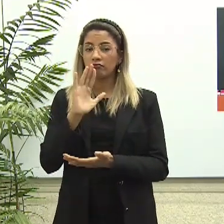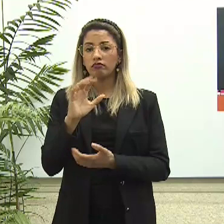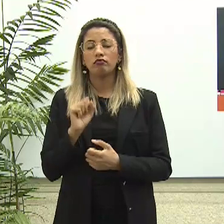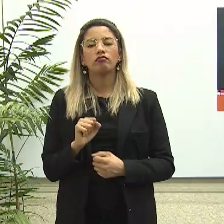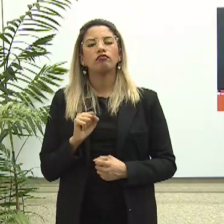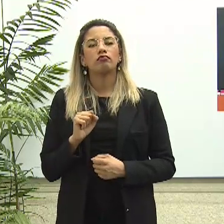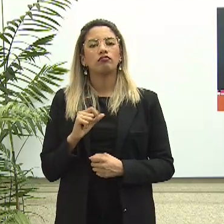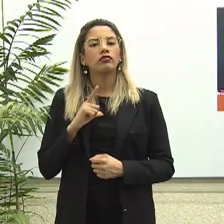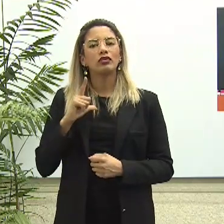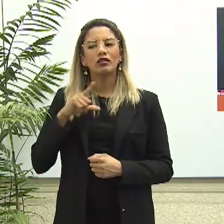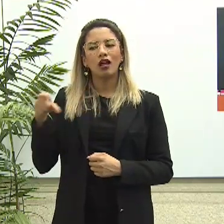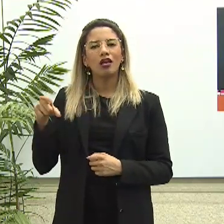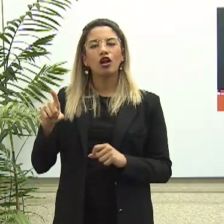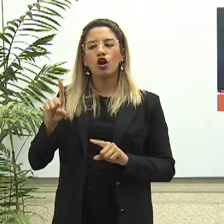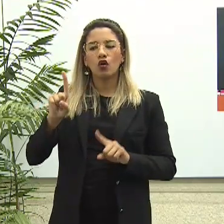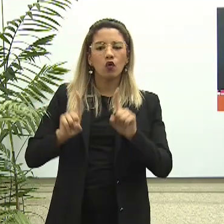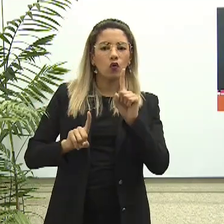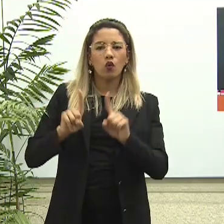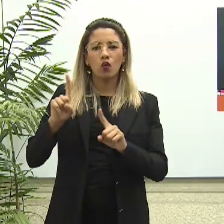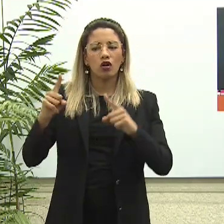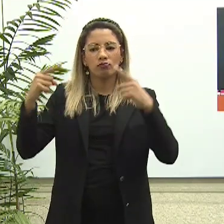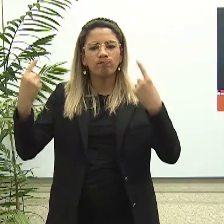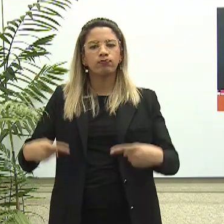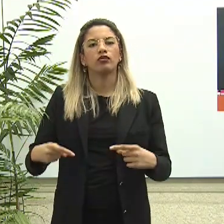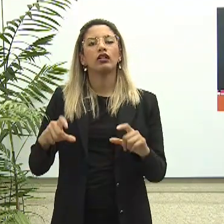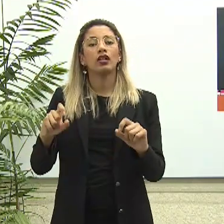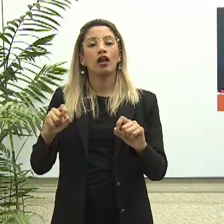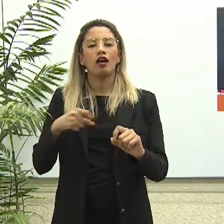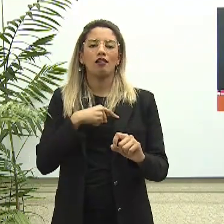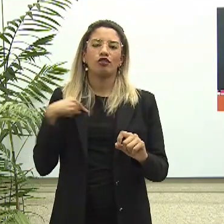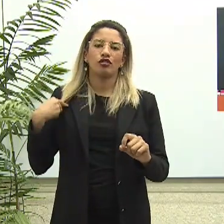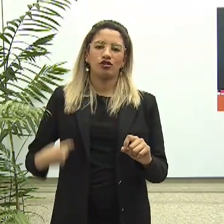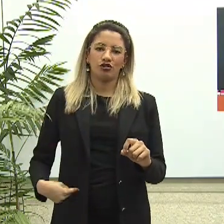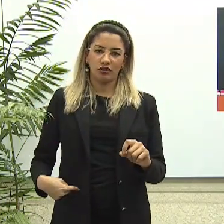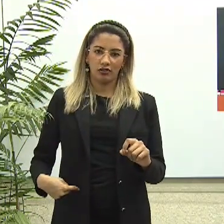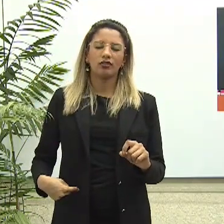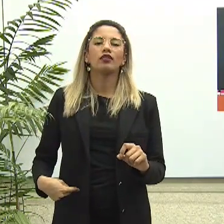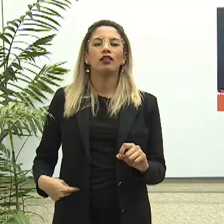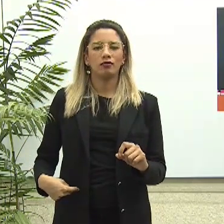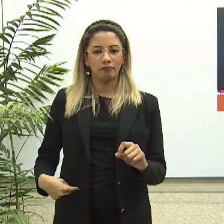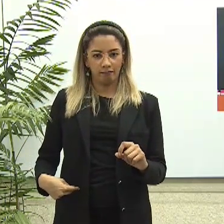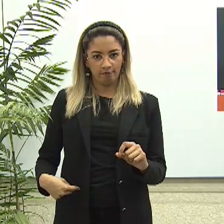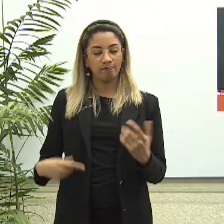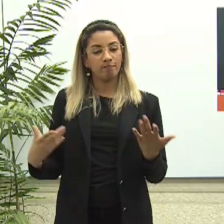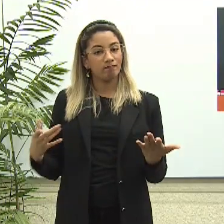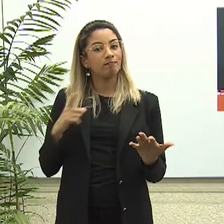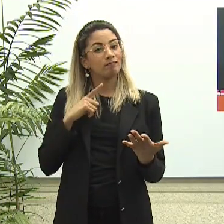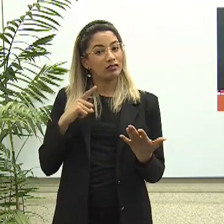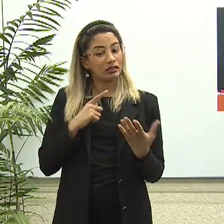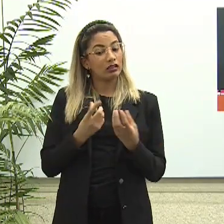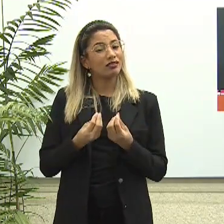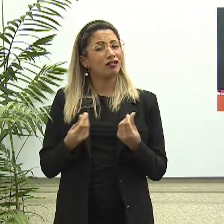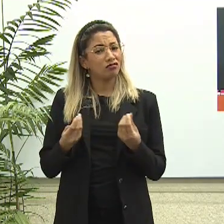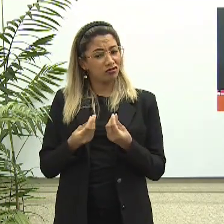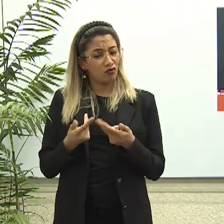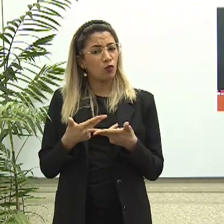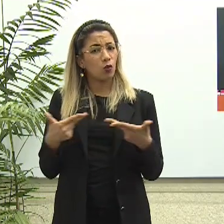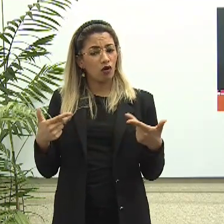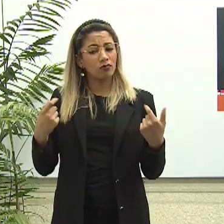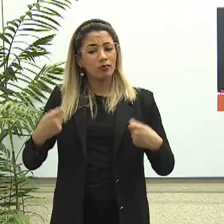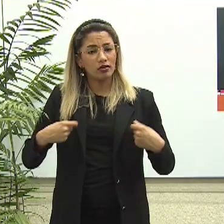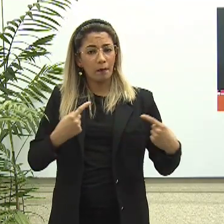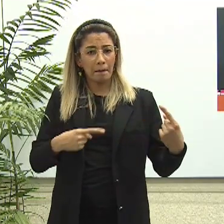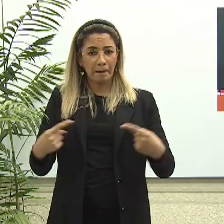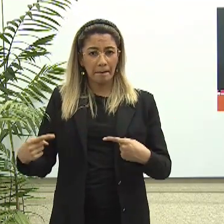concorrente a altura é a China e isso traz uma série de questões que eu acho muito delicadas que a gente precisa discutir porque fica assim como